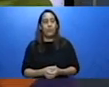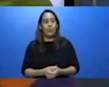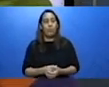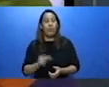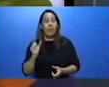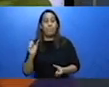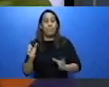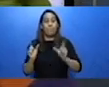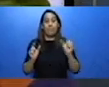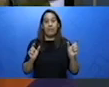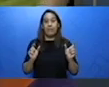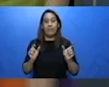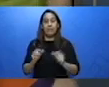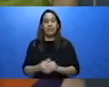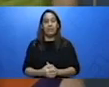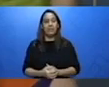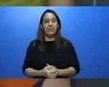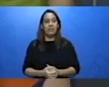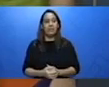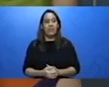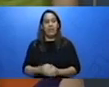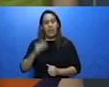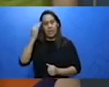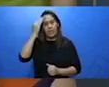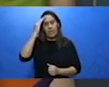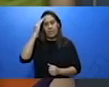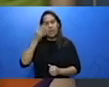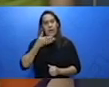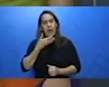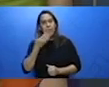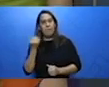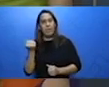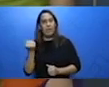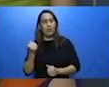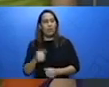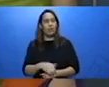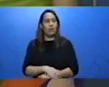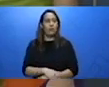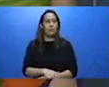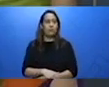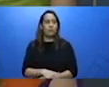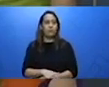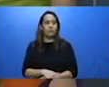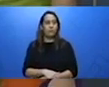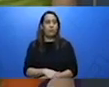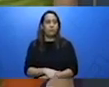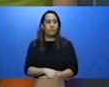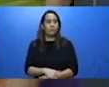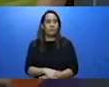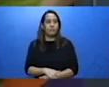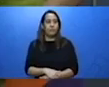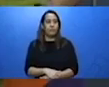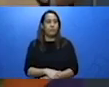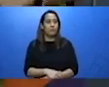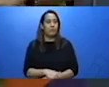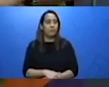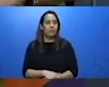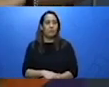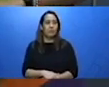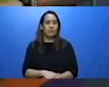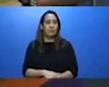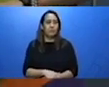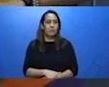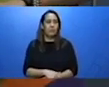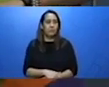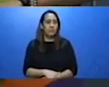É a letrinha M, porque está antes do P. E aqui, ó, é 2 Es mesmo.